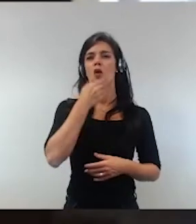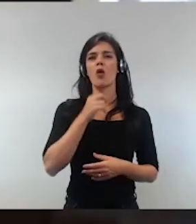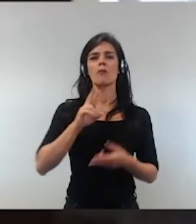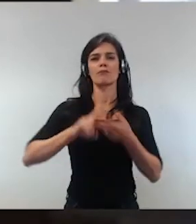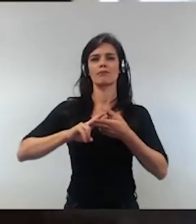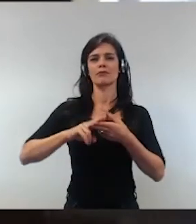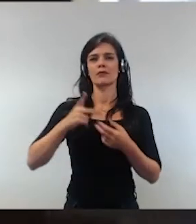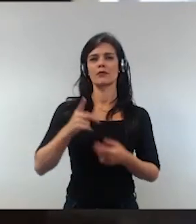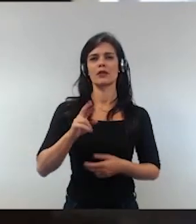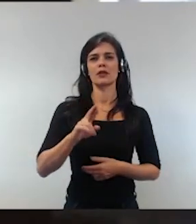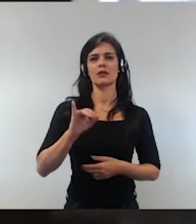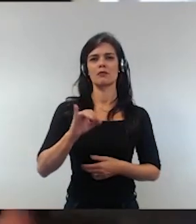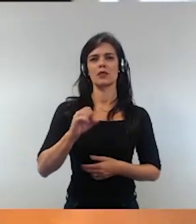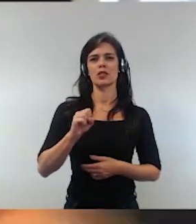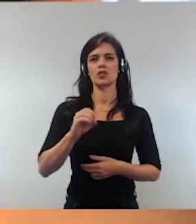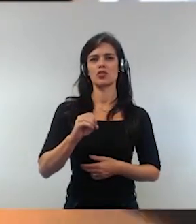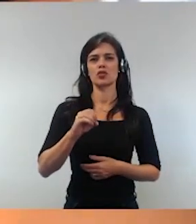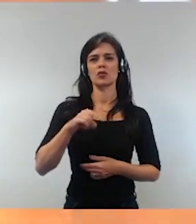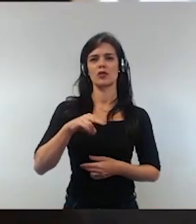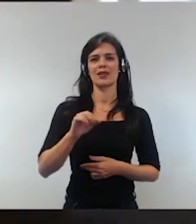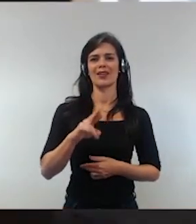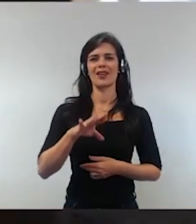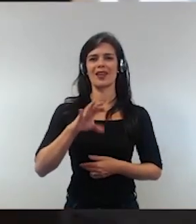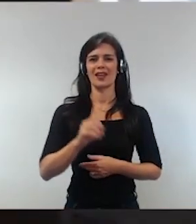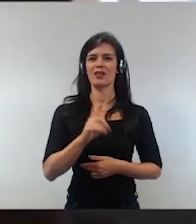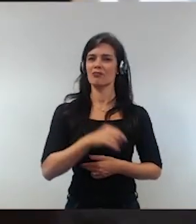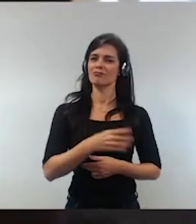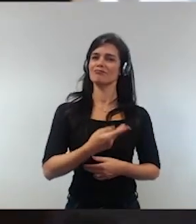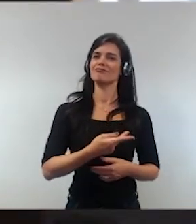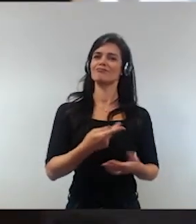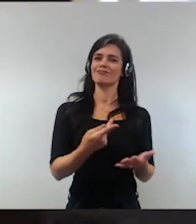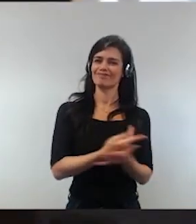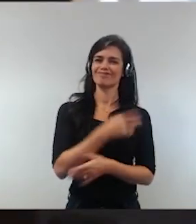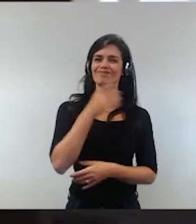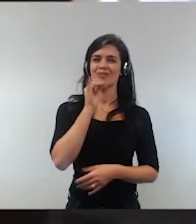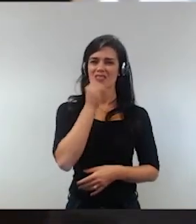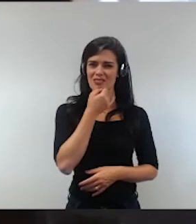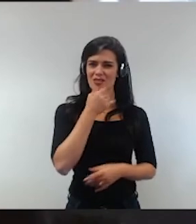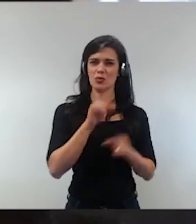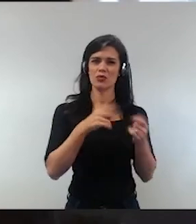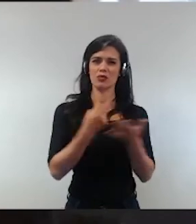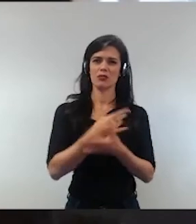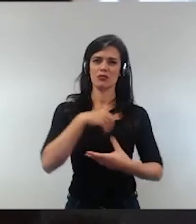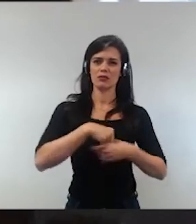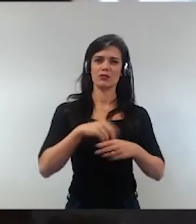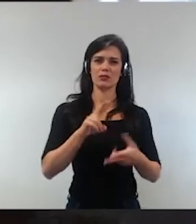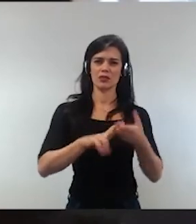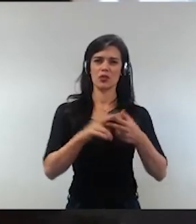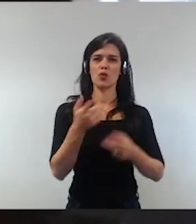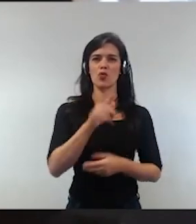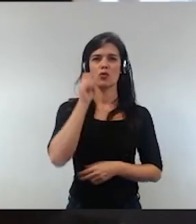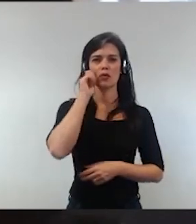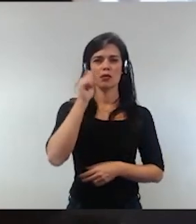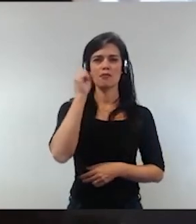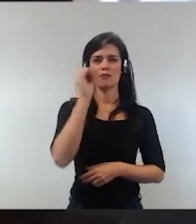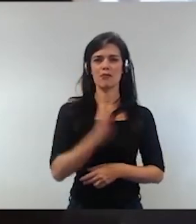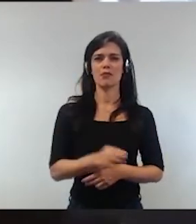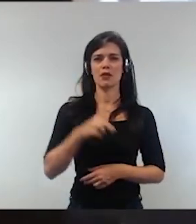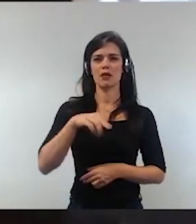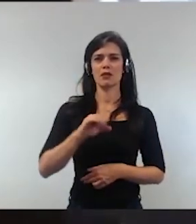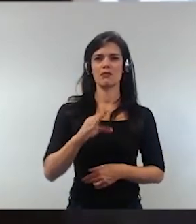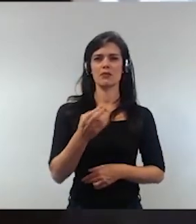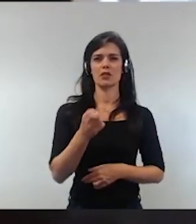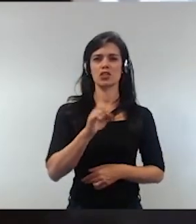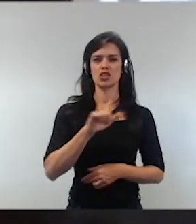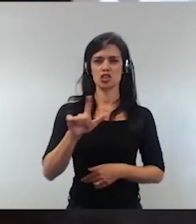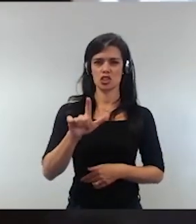mostra aí, para quem é operador de direito, uma realidade muito triste do sistema carcerário. Um outro autor brasileiro, que é o Michel